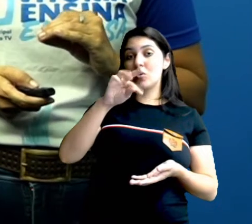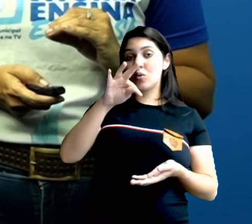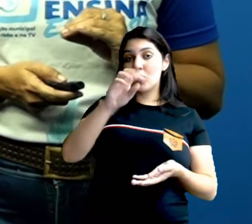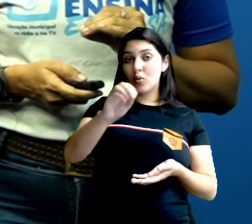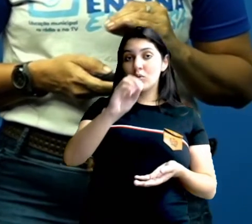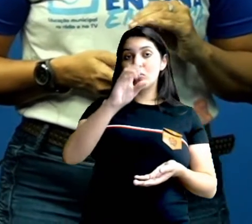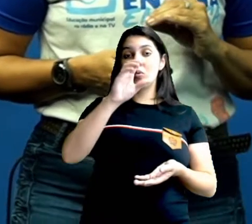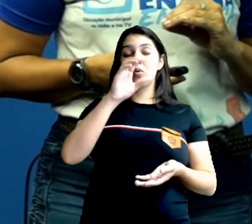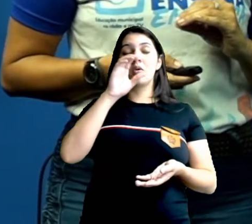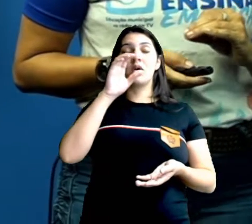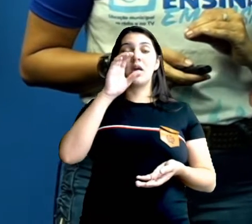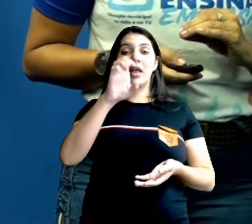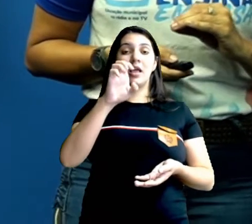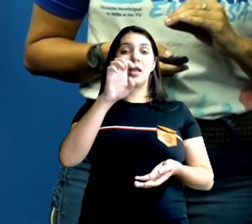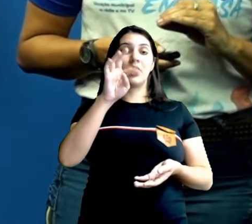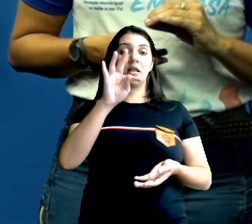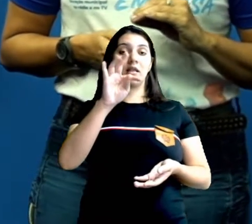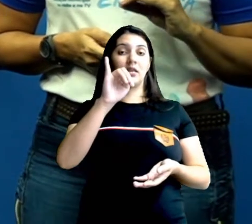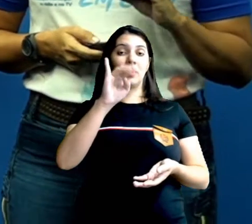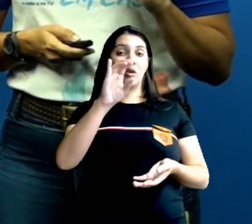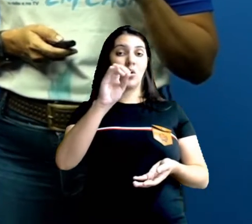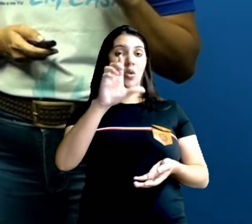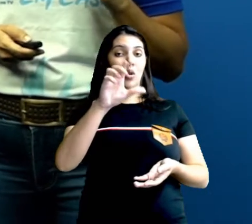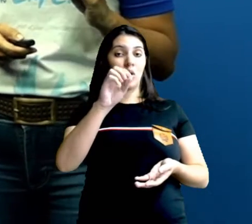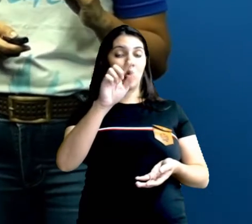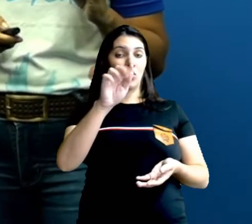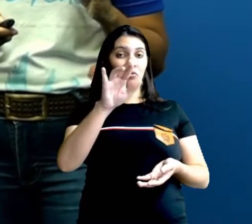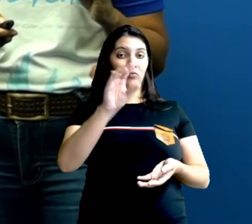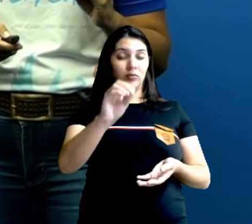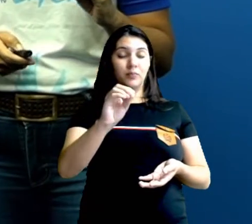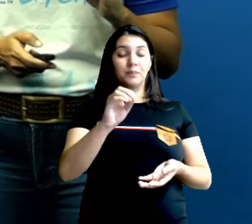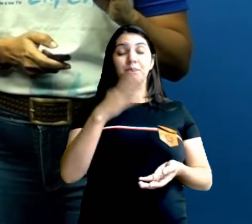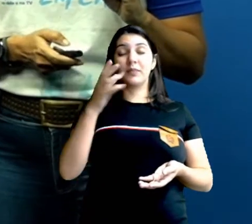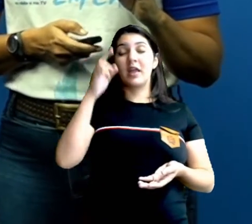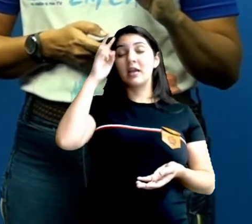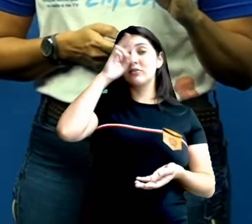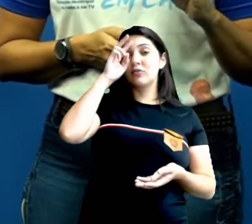conto aí que está aparecendo para vocês. Então, o conto popular,